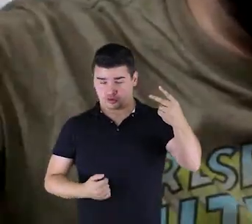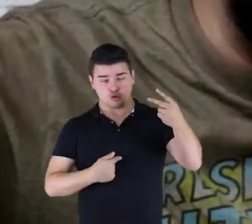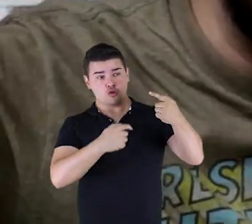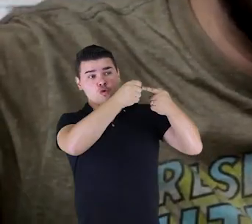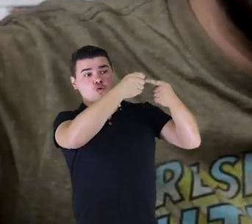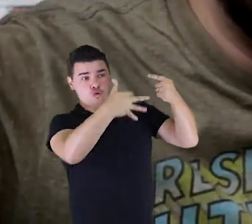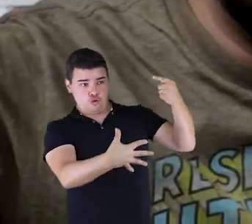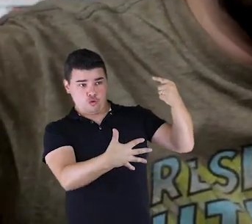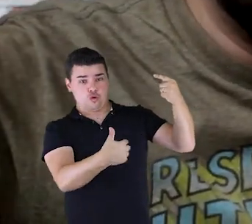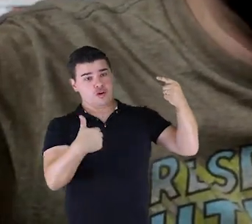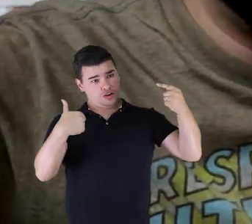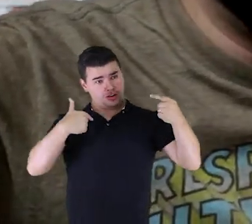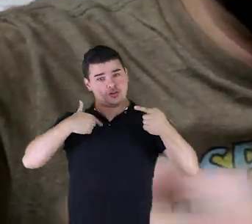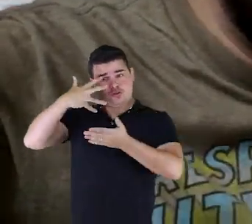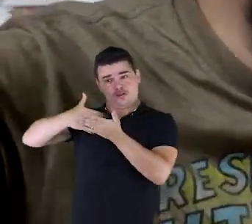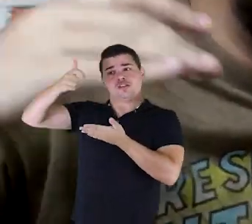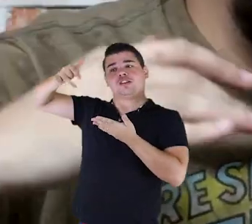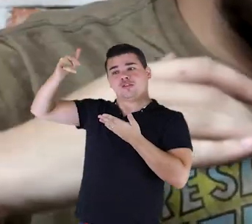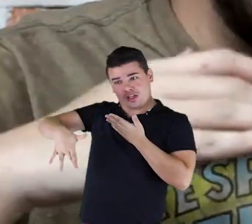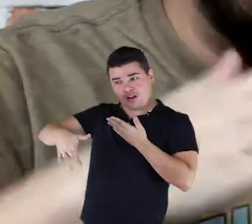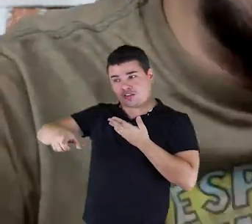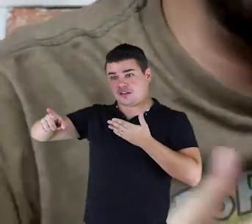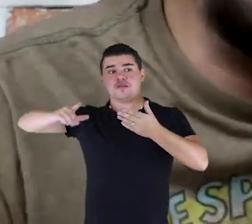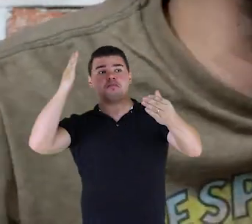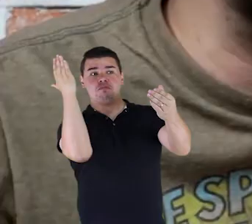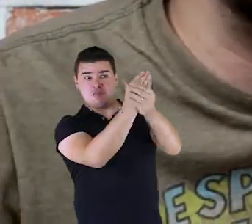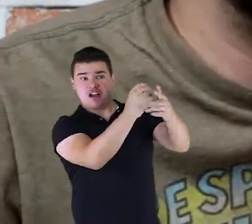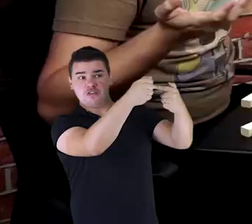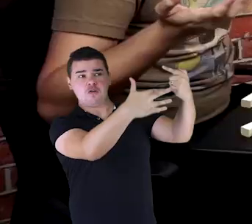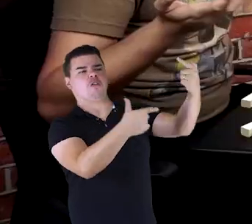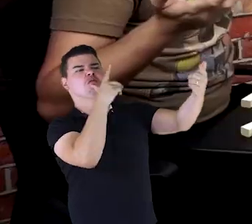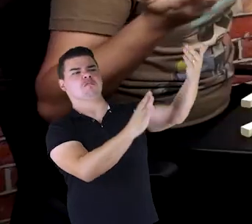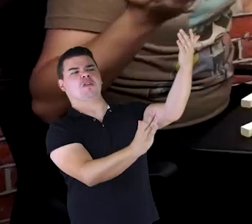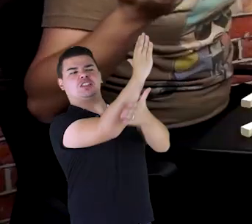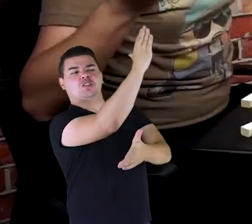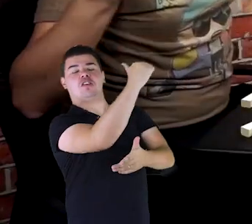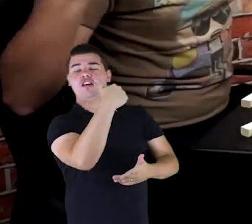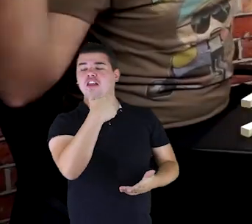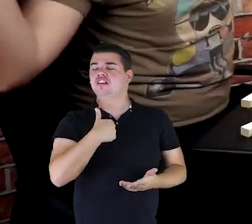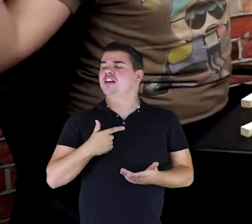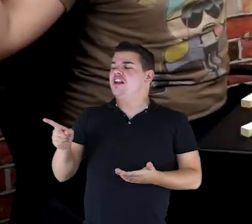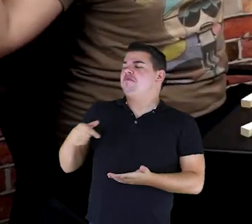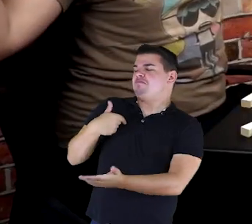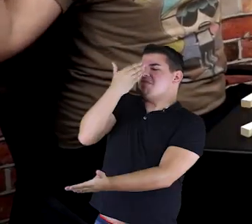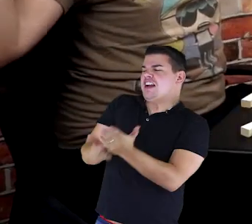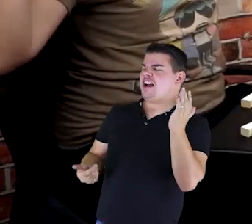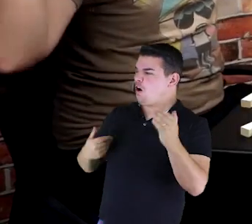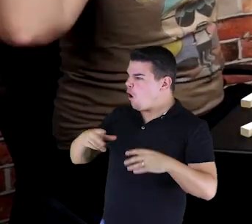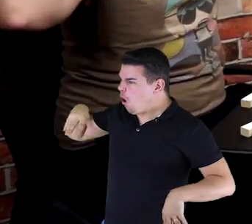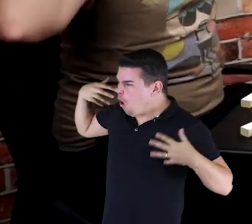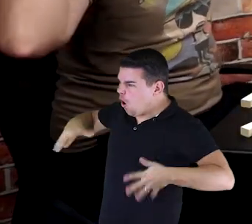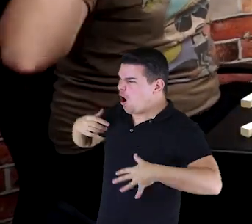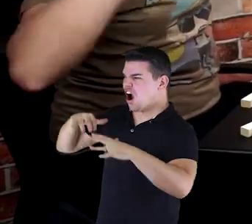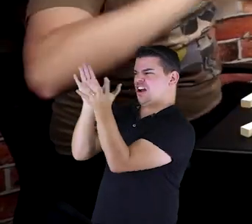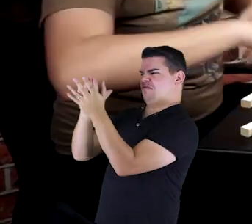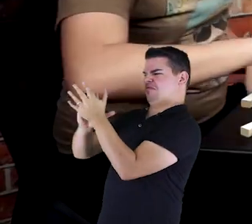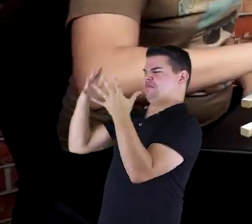o Não Salvo. Olha lá. E ele ganhou do Google e perdeu pro Não Salvo. Ô louco, cuzão!